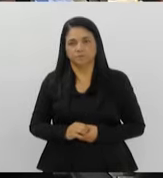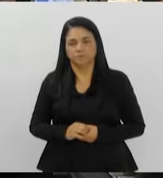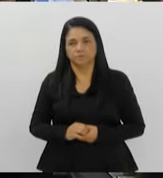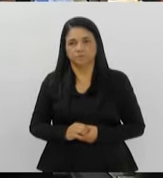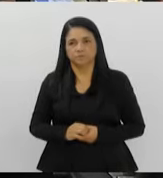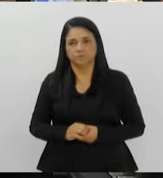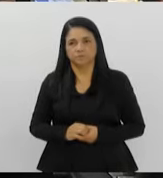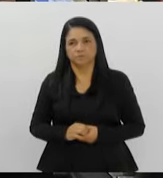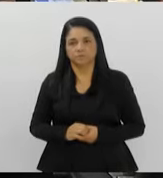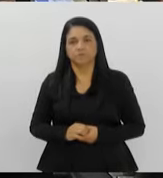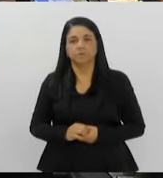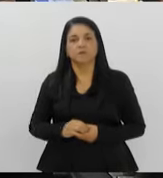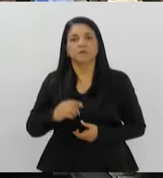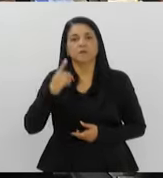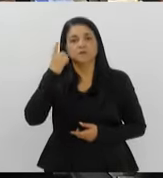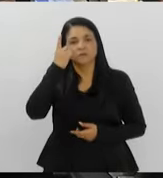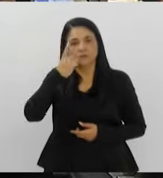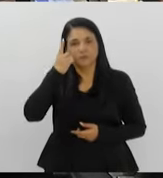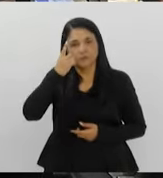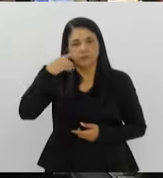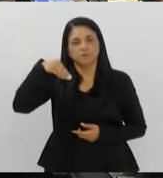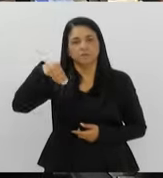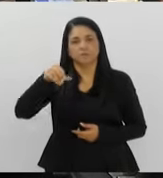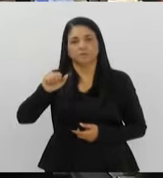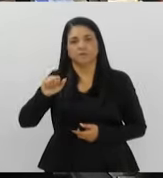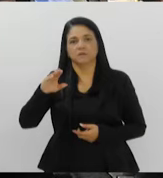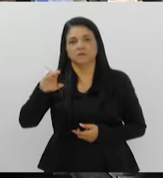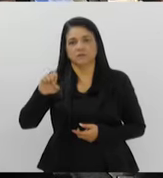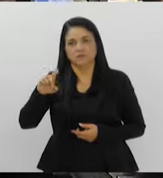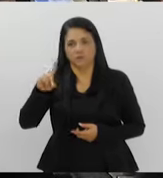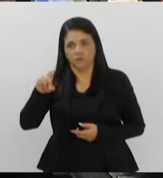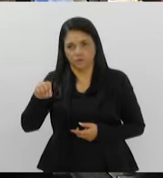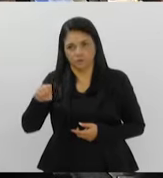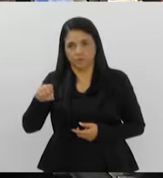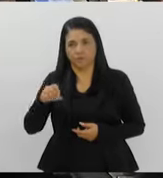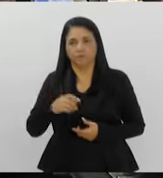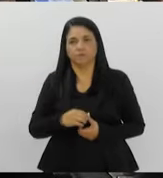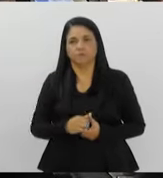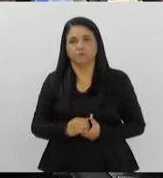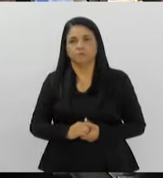Nosso nobre deputado Carlos Macedo se encontra.